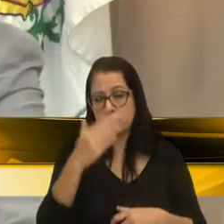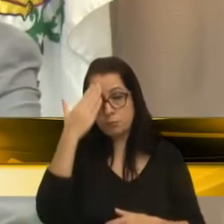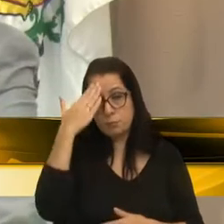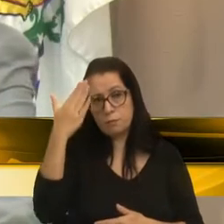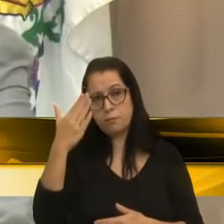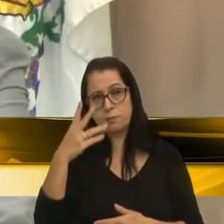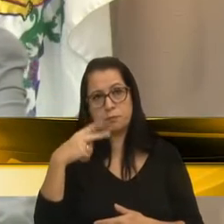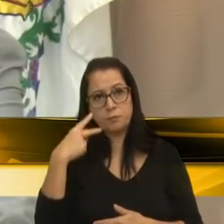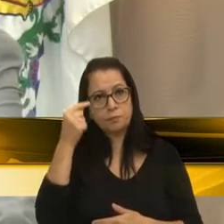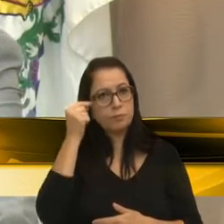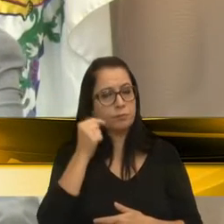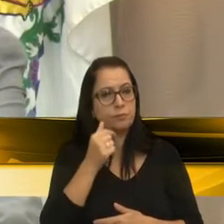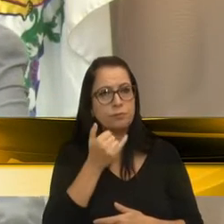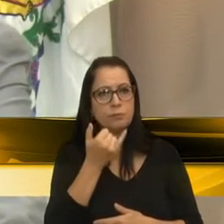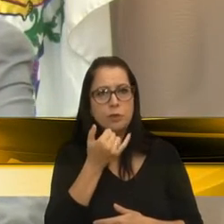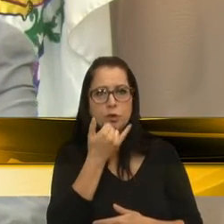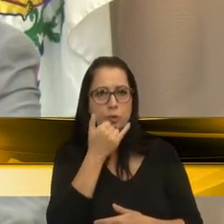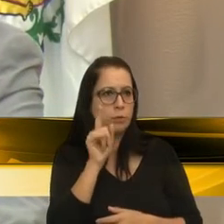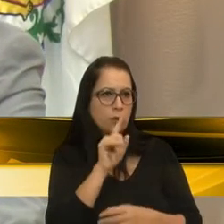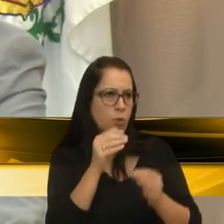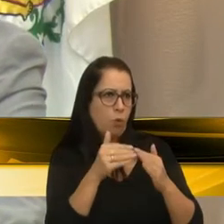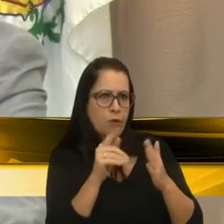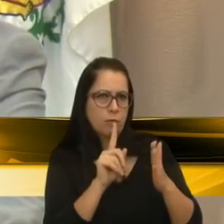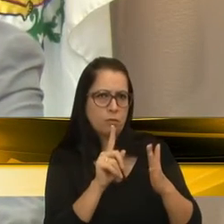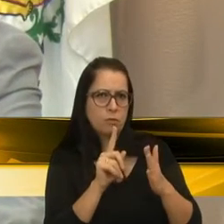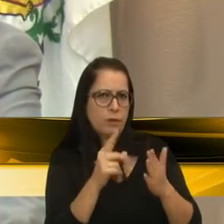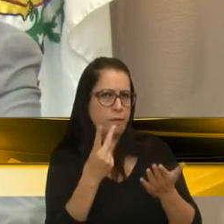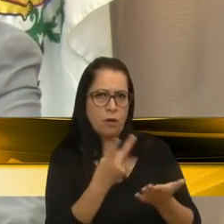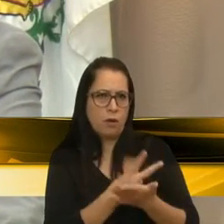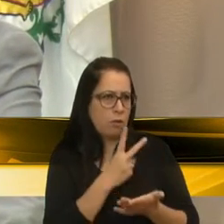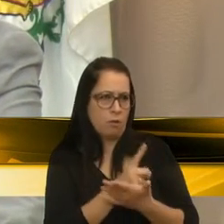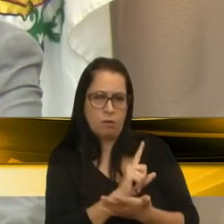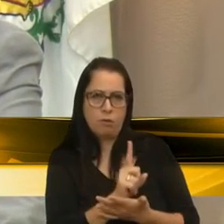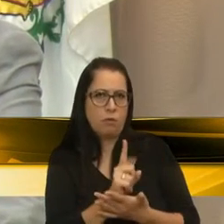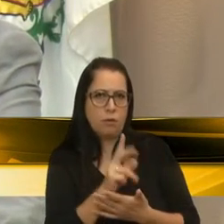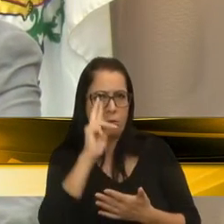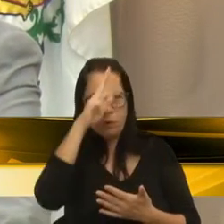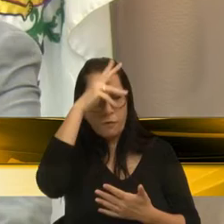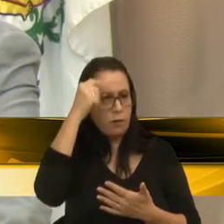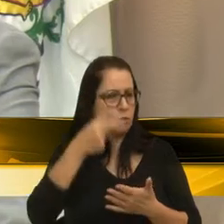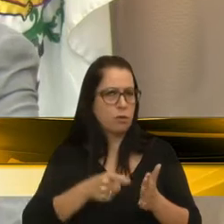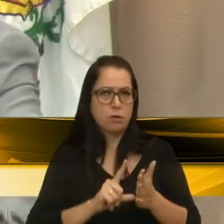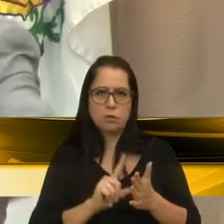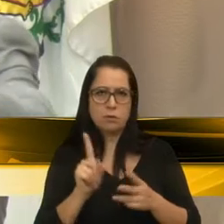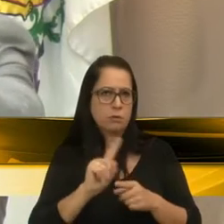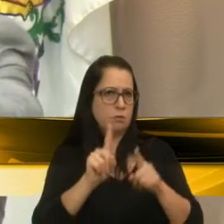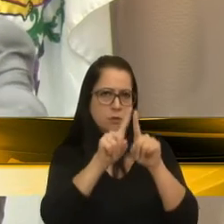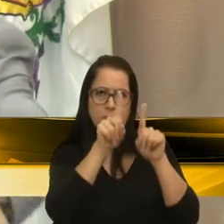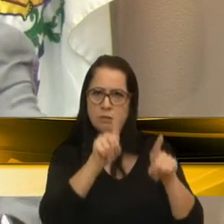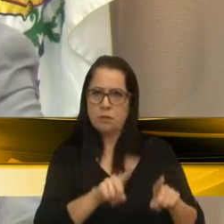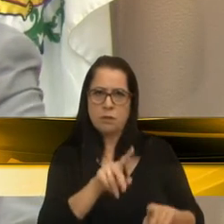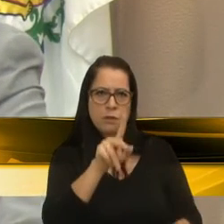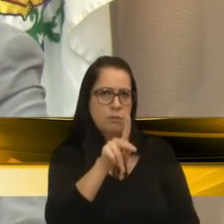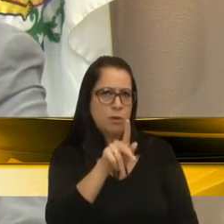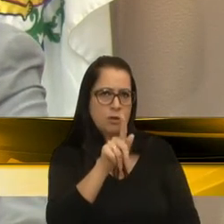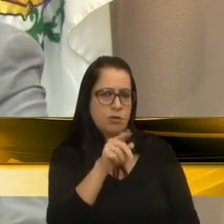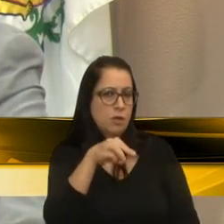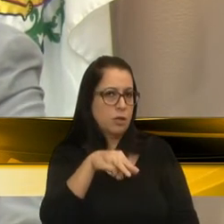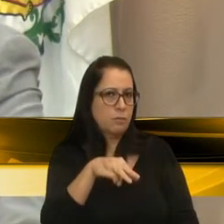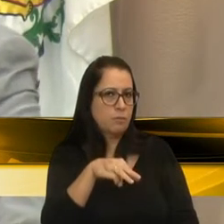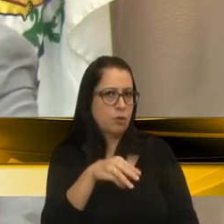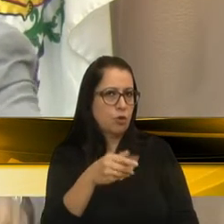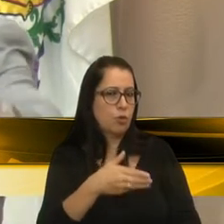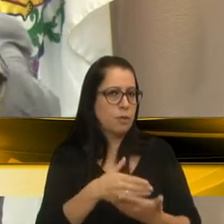Vereador Bandeira, desculpa discordar do senhor, mas não teve falha dos prefeitos anteriores, nem dos servidores que são da PGM, que trabalharam nesse caso